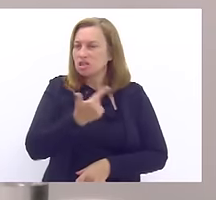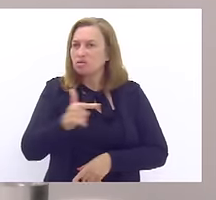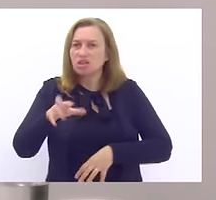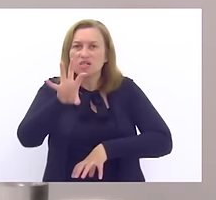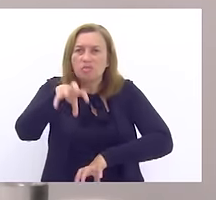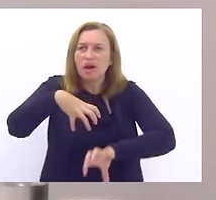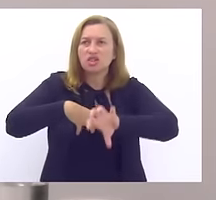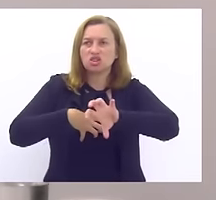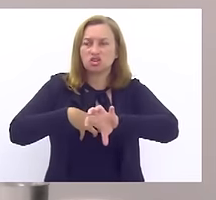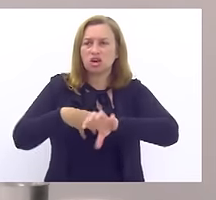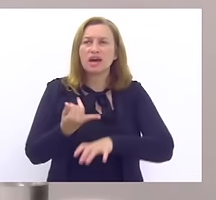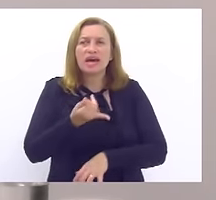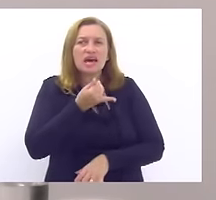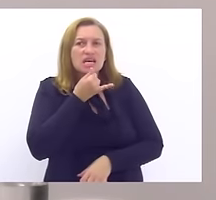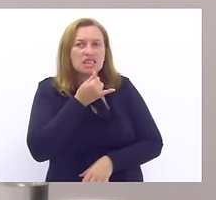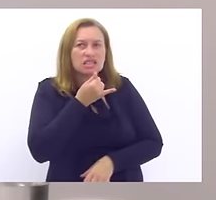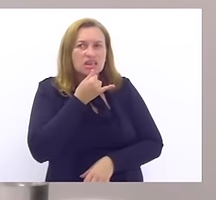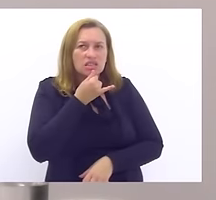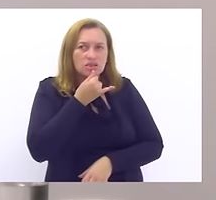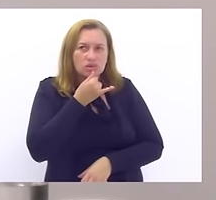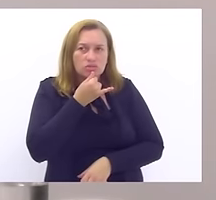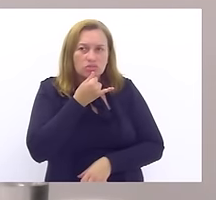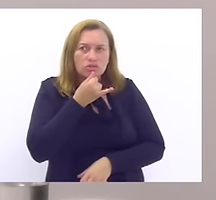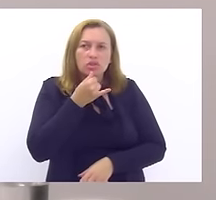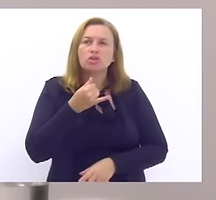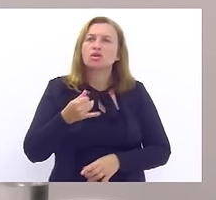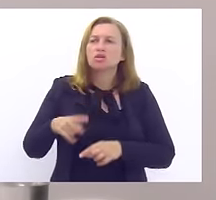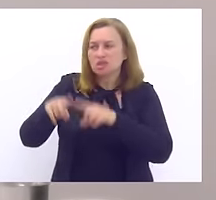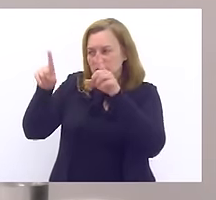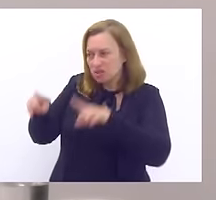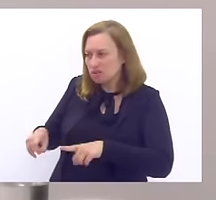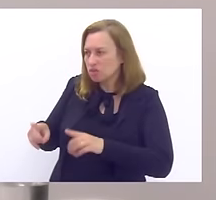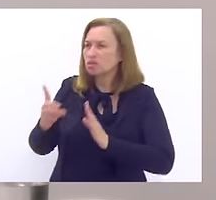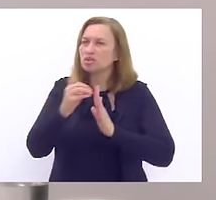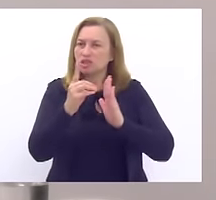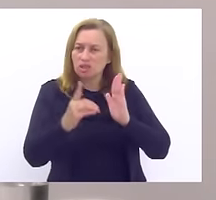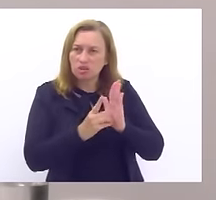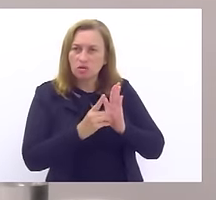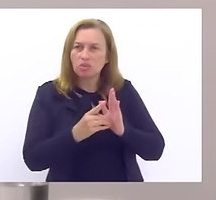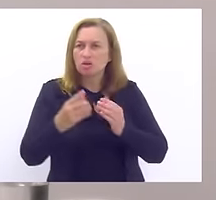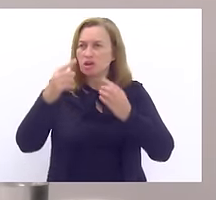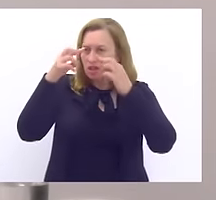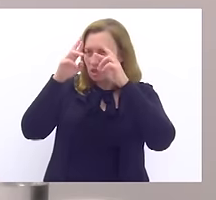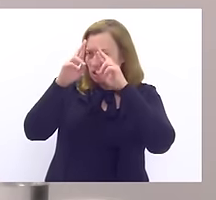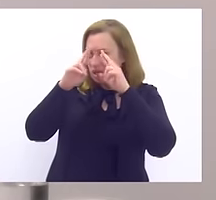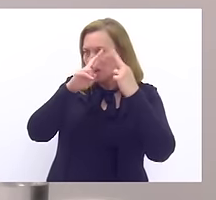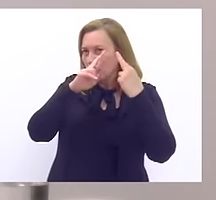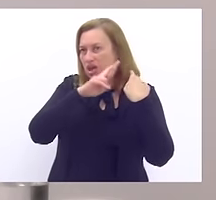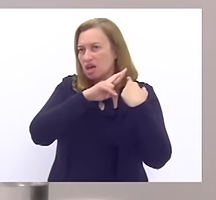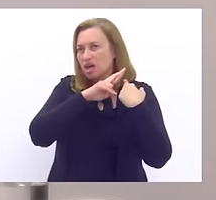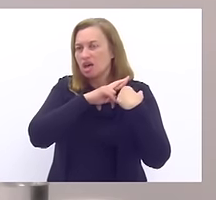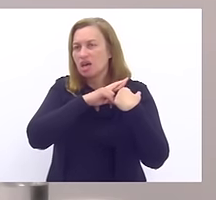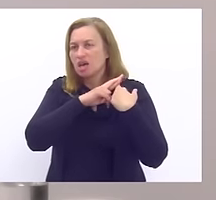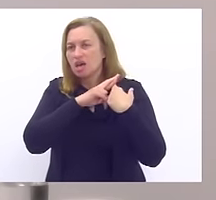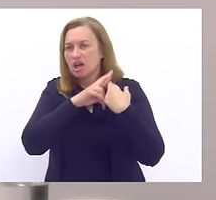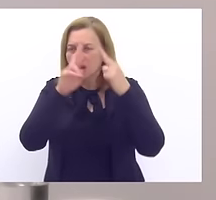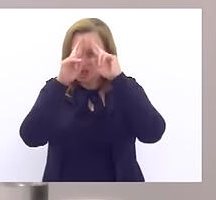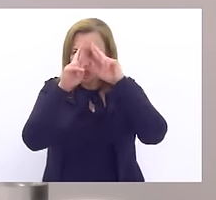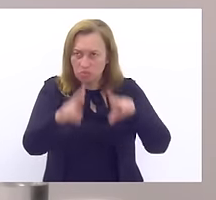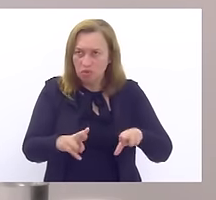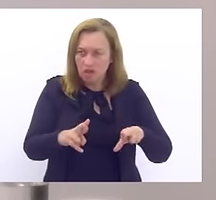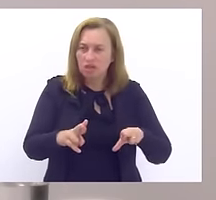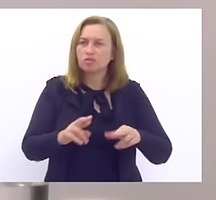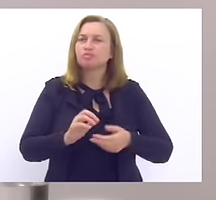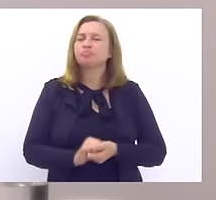vocês estão denegrindo os servidores do Detran nosso respeito é um servidores do Detran nosso respeito aos servidores da Segurança Pública agora a atitude arrogante de